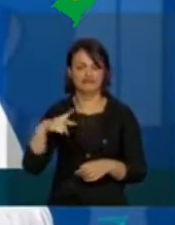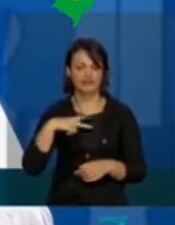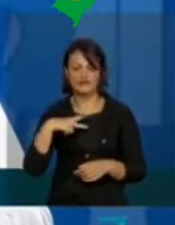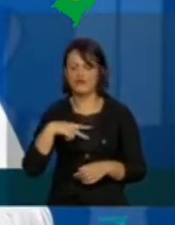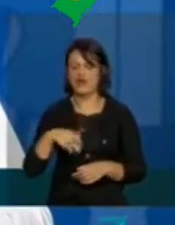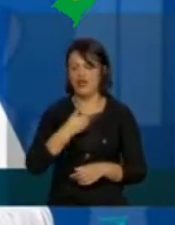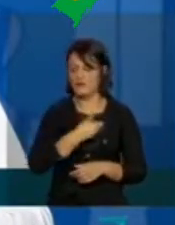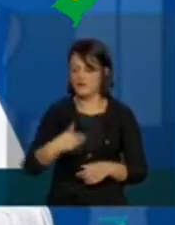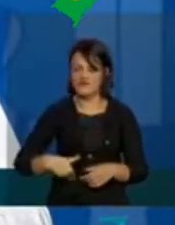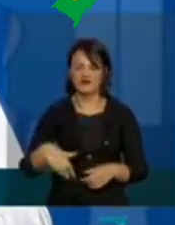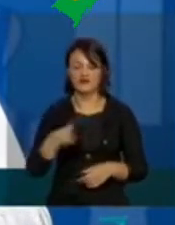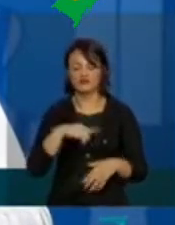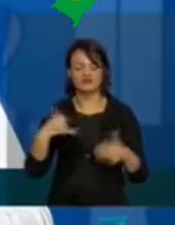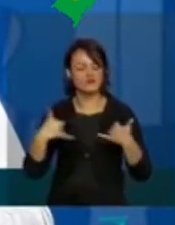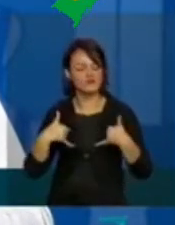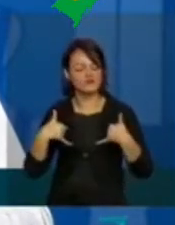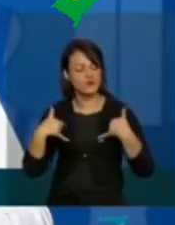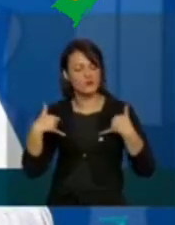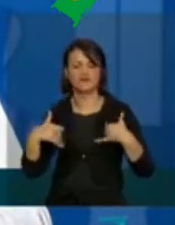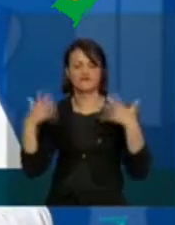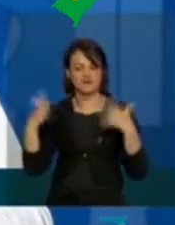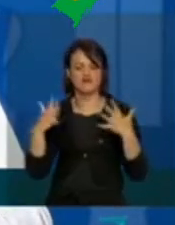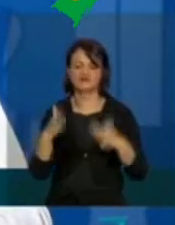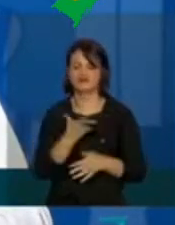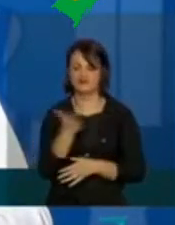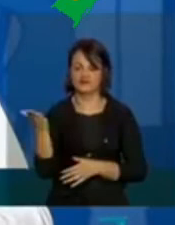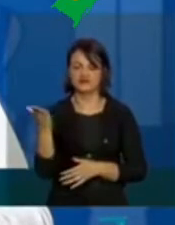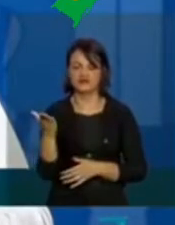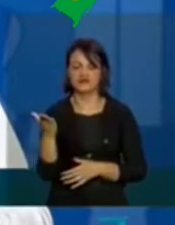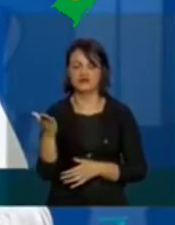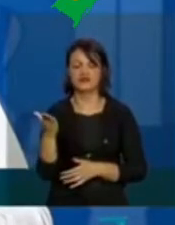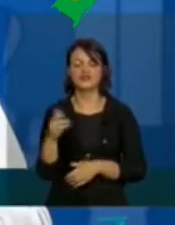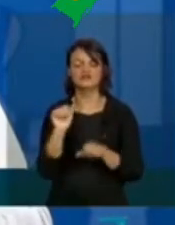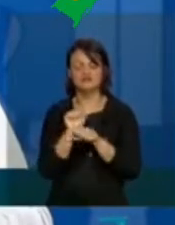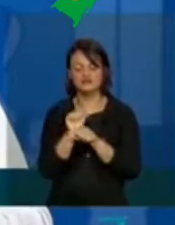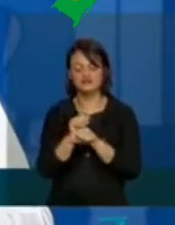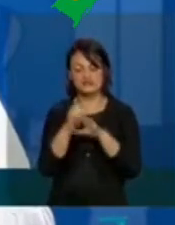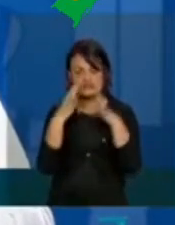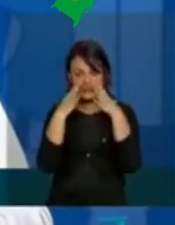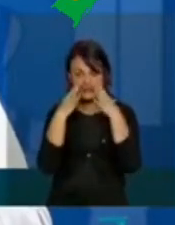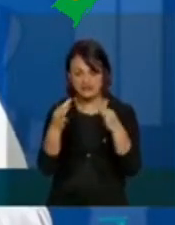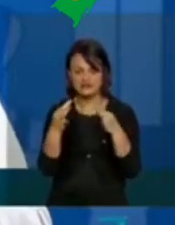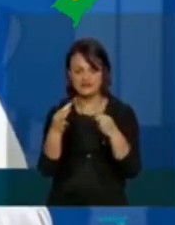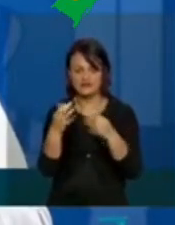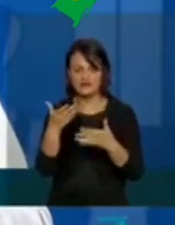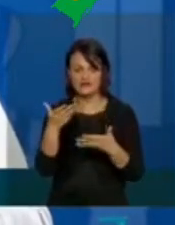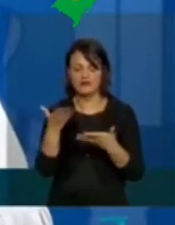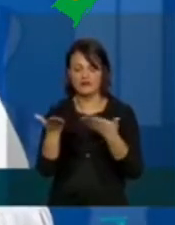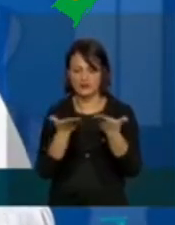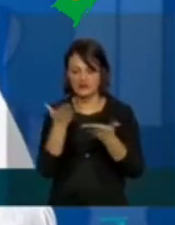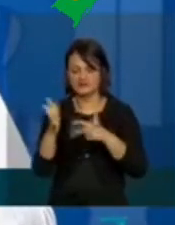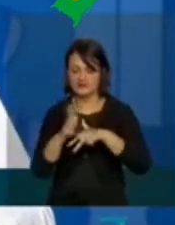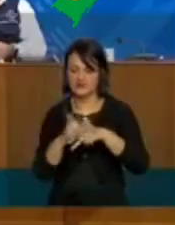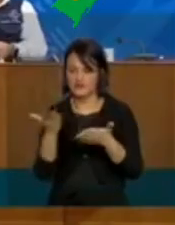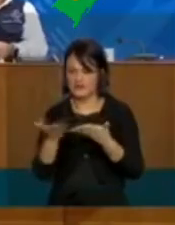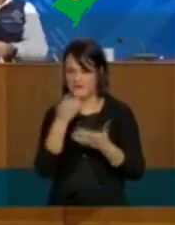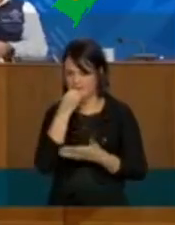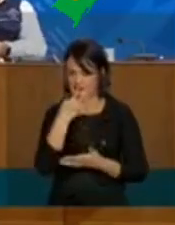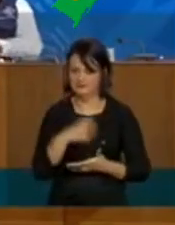temos aqui muito orgulho de vocês e pedimos para que vocês tenham o máximo de atenção com os nossos pacientes.